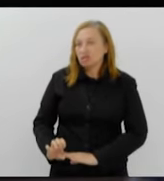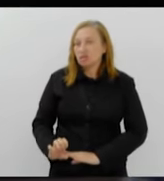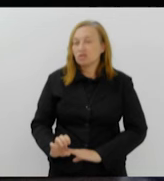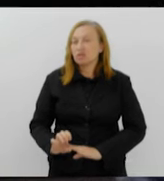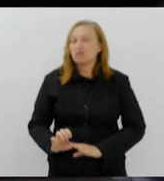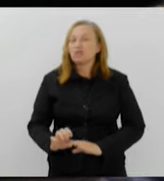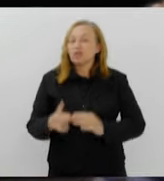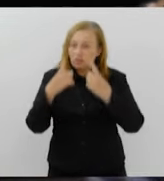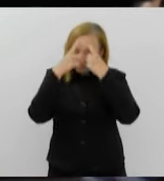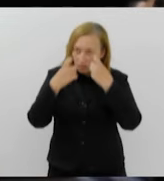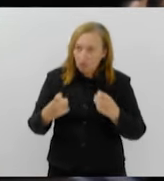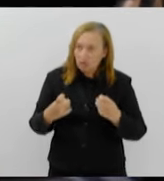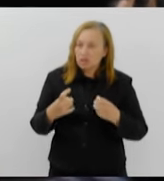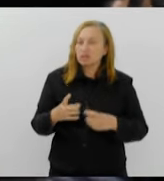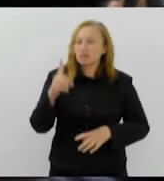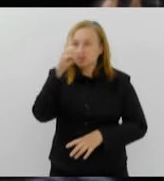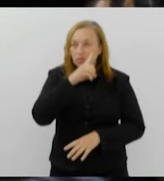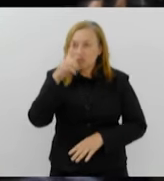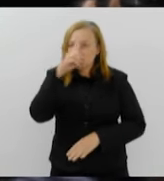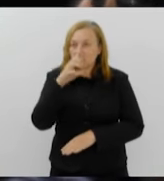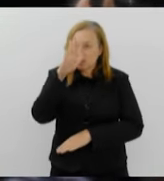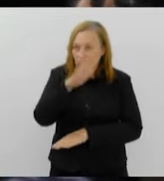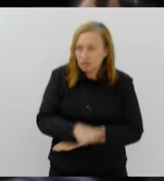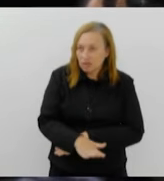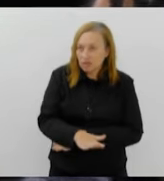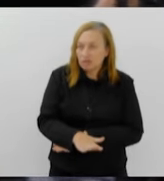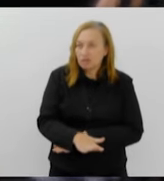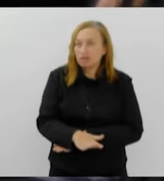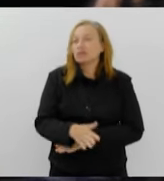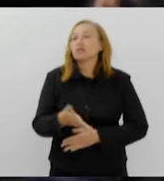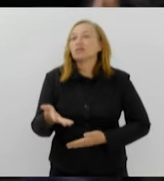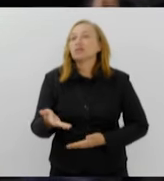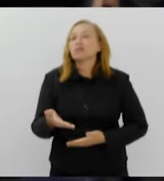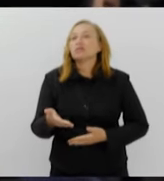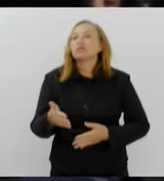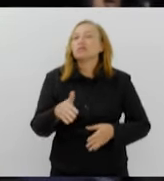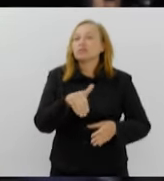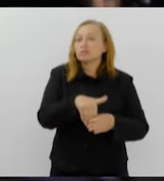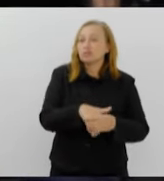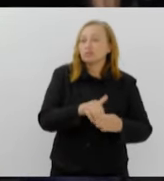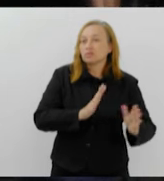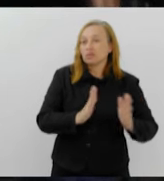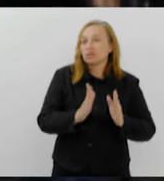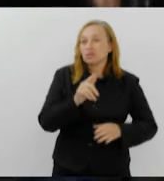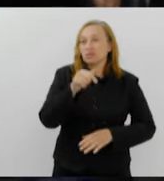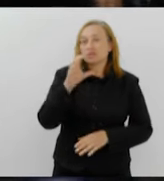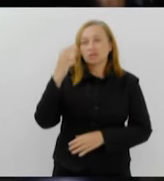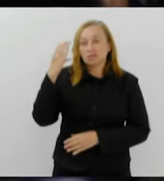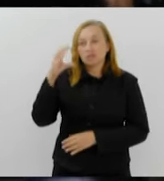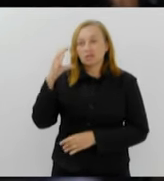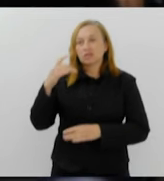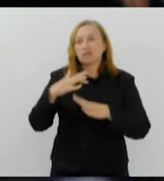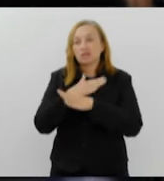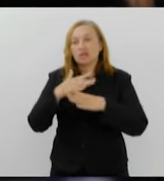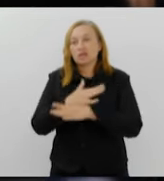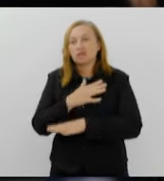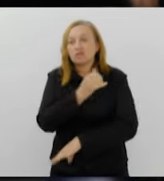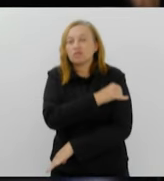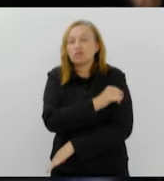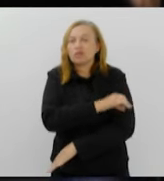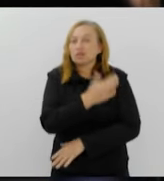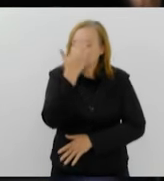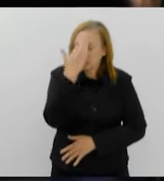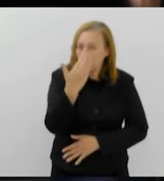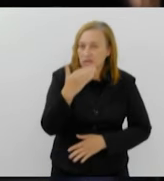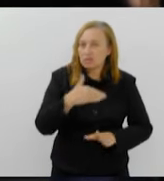agredido no domingo à tarde não é participando do processo eleitoral aqui na cidade do Rio de Janeiro então quero